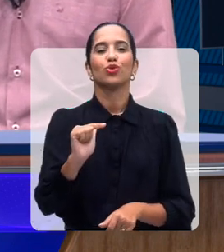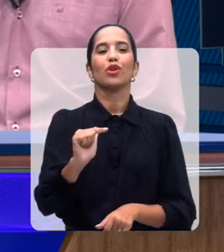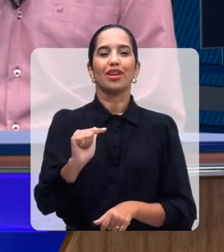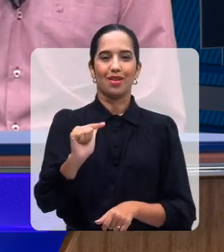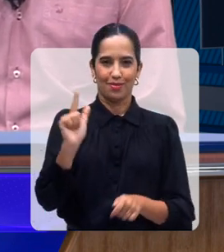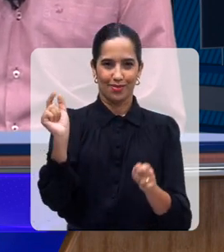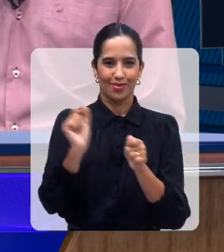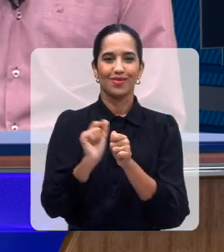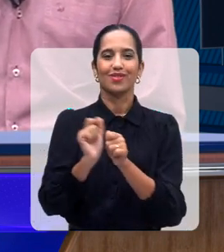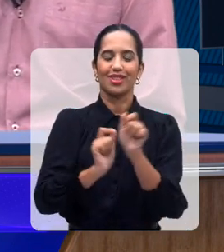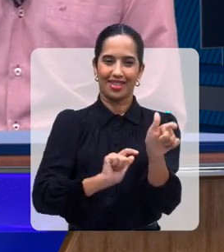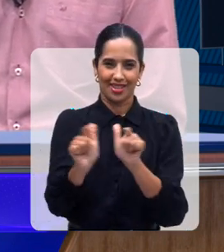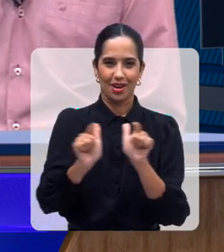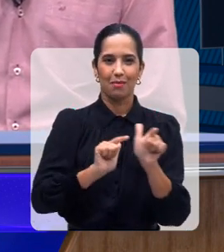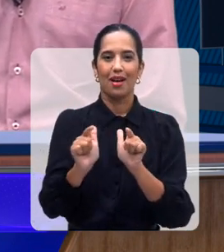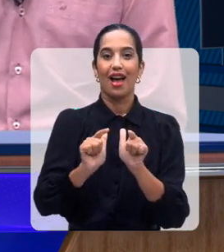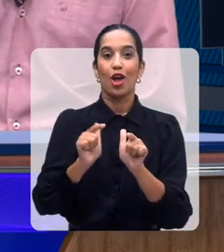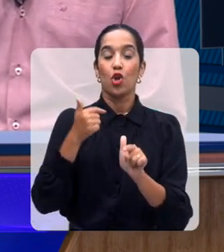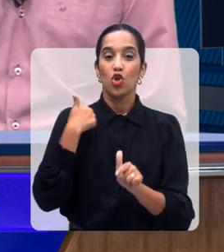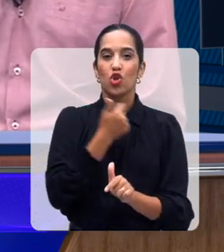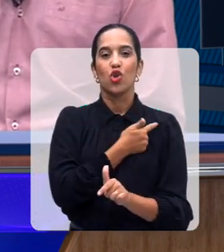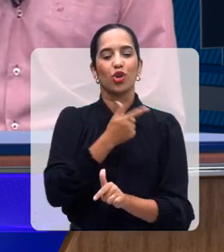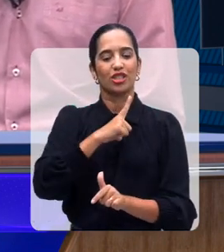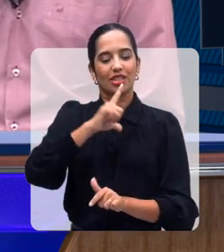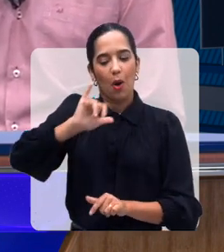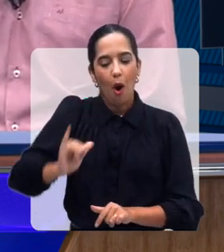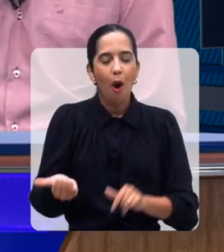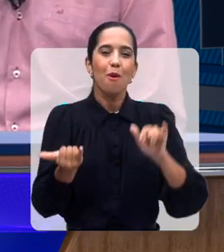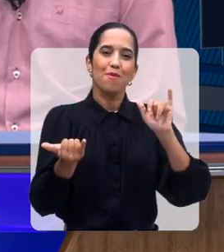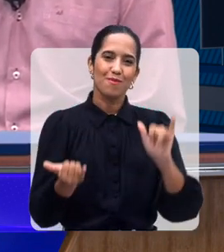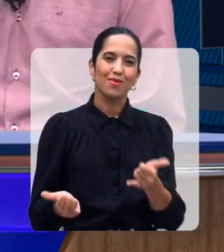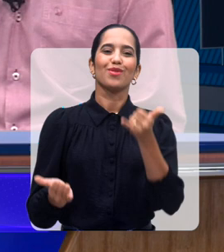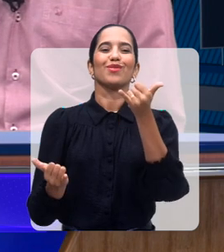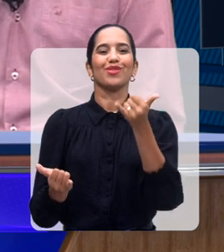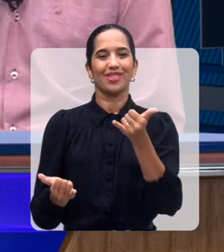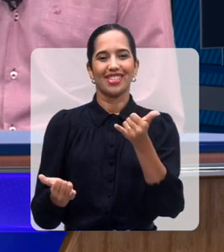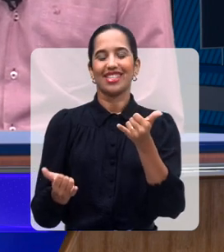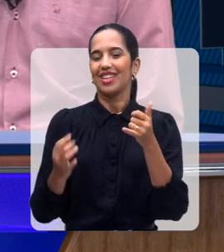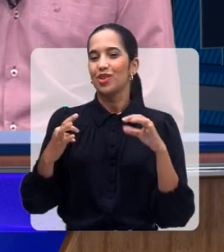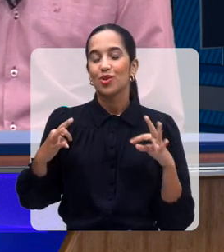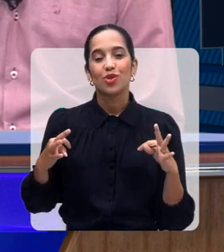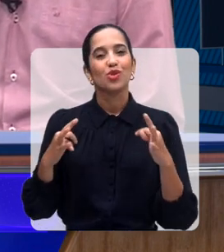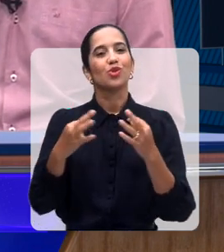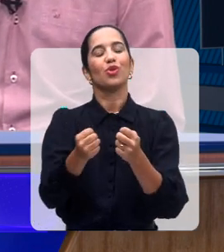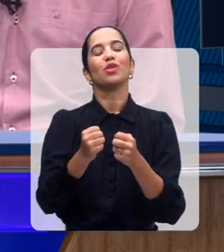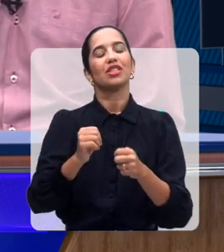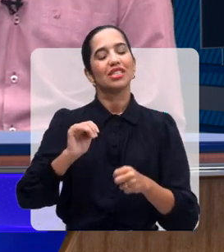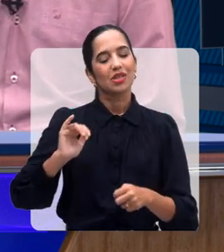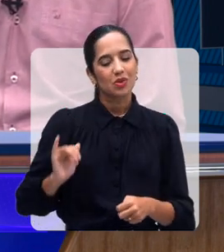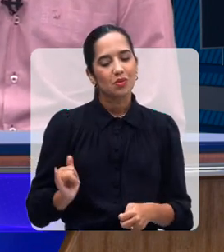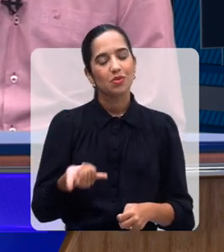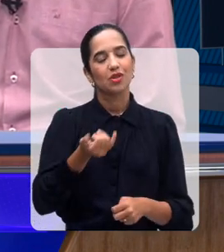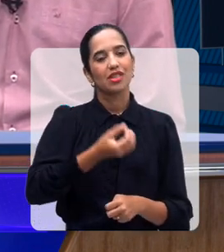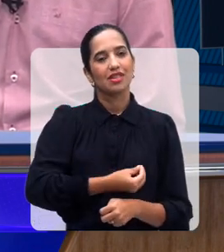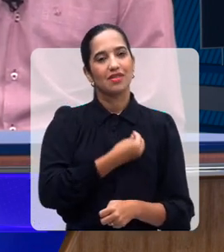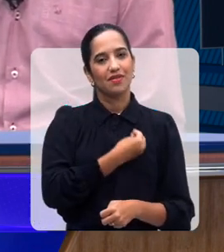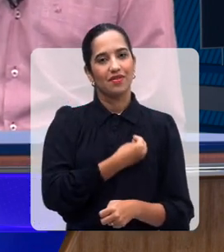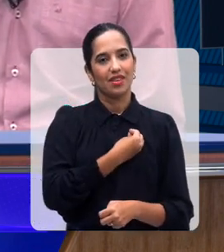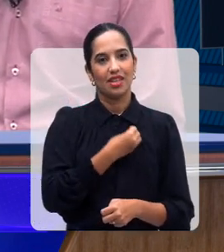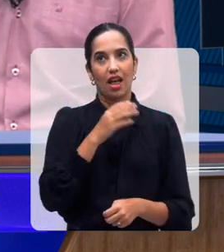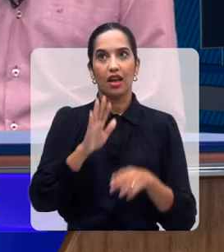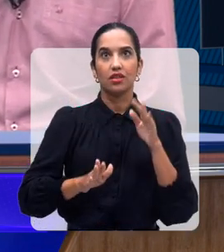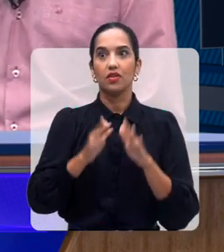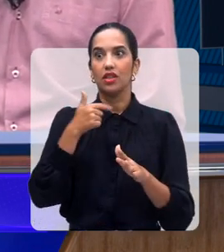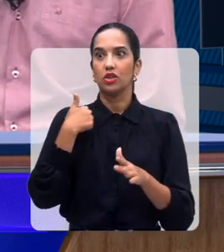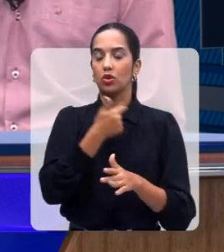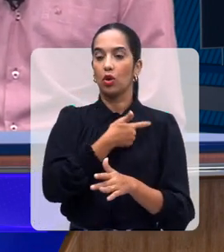esse trabalho enquanto tivermos oportunidade. E as oportunidades, elas surgem, às